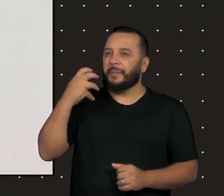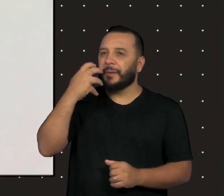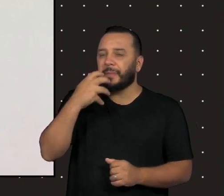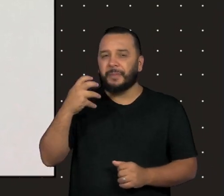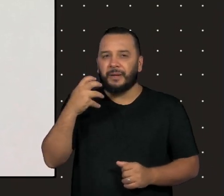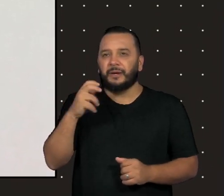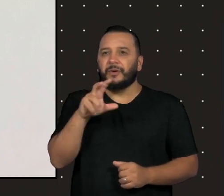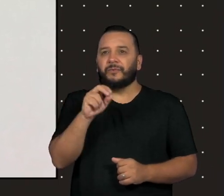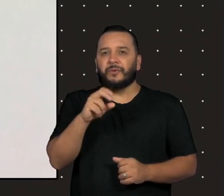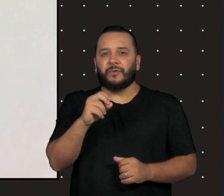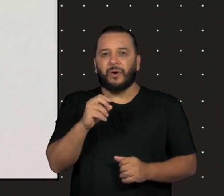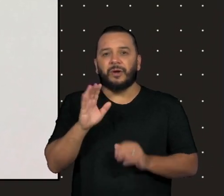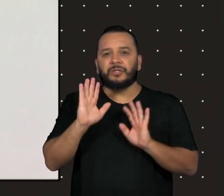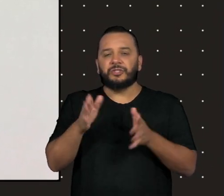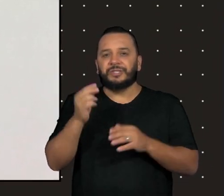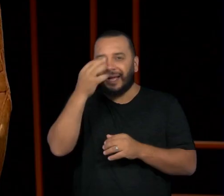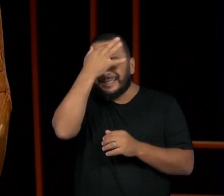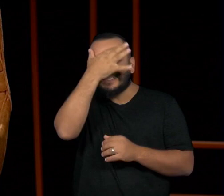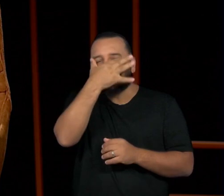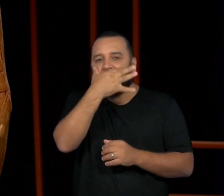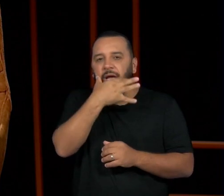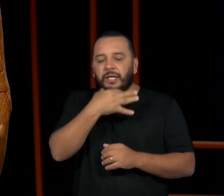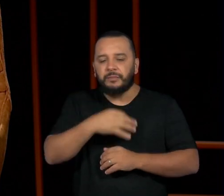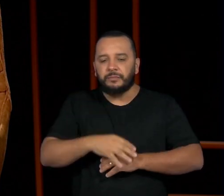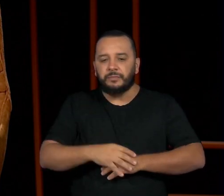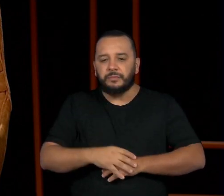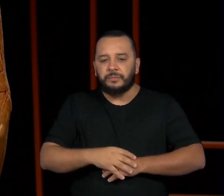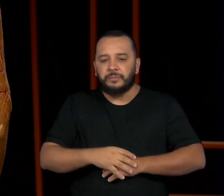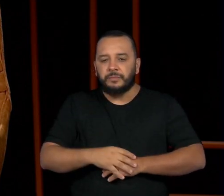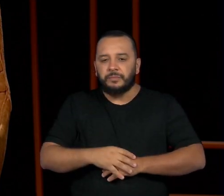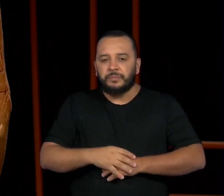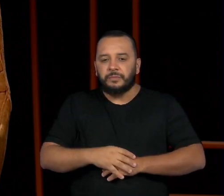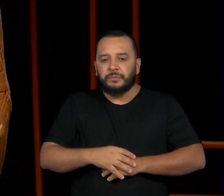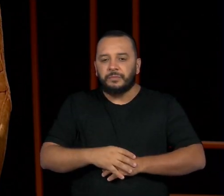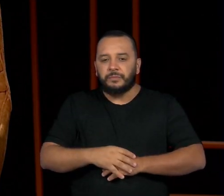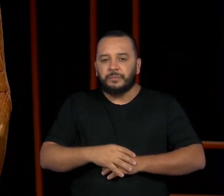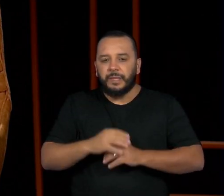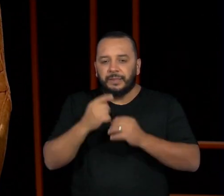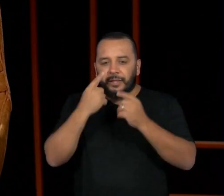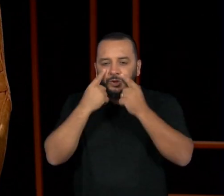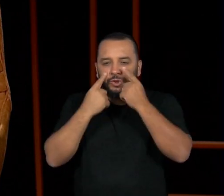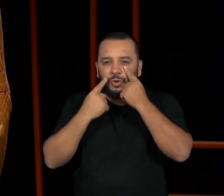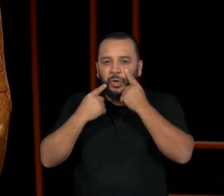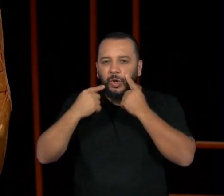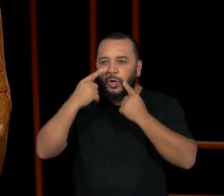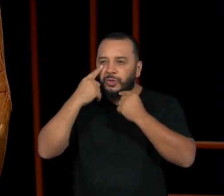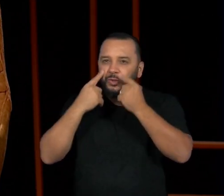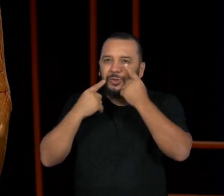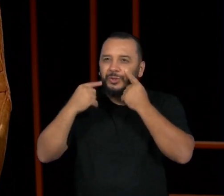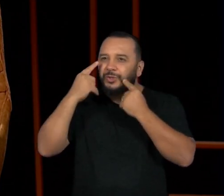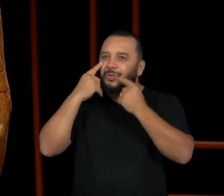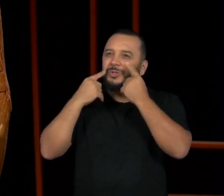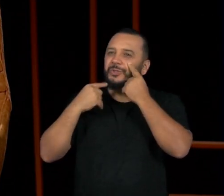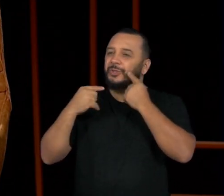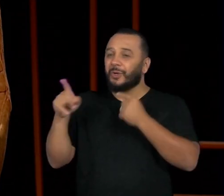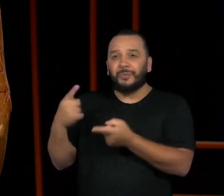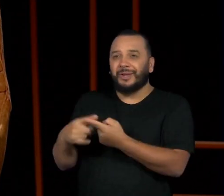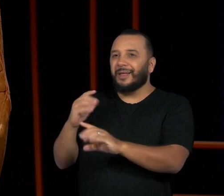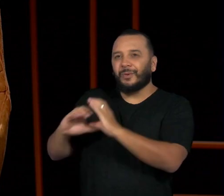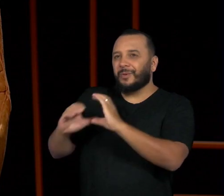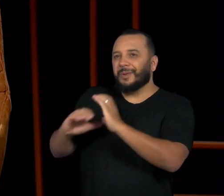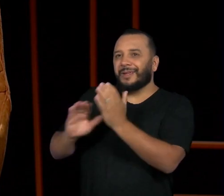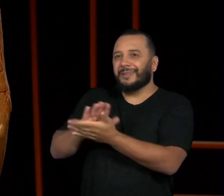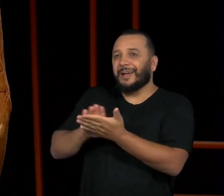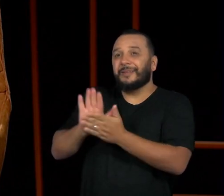se comunicava mais. E a partida dela foi dessa forma. Então, é uma canção que sempre vai permear a minha vida, para além da